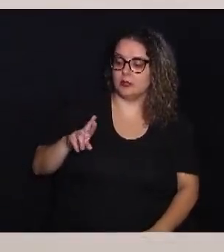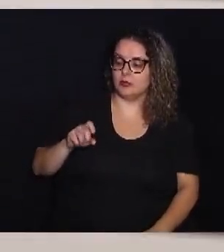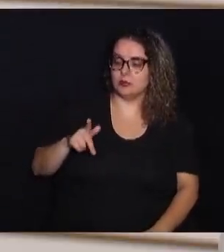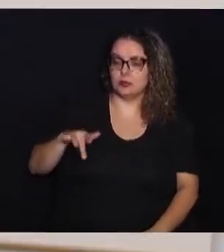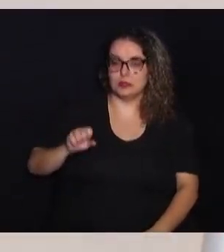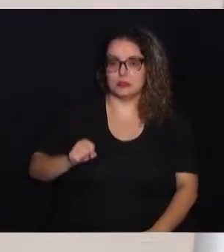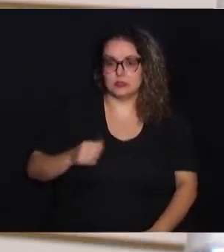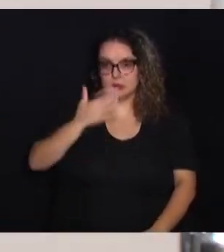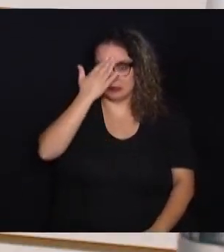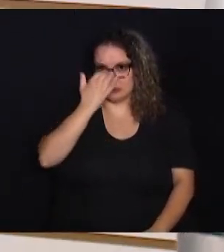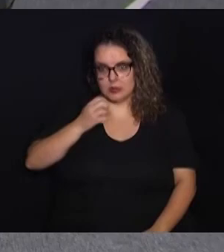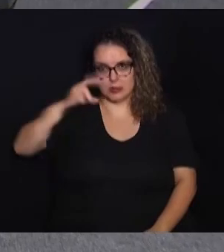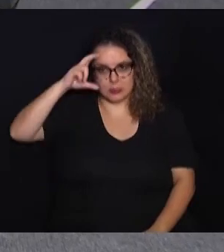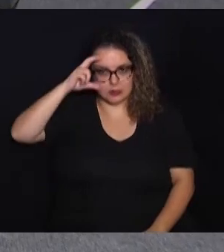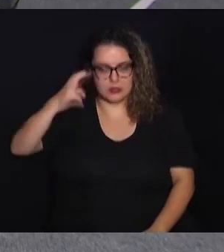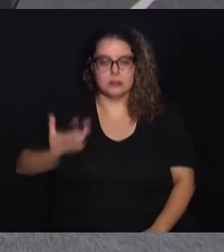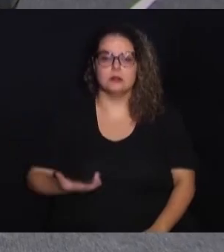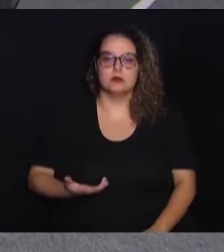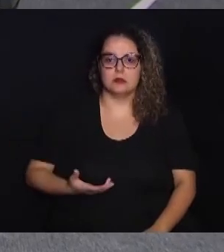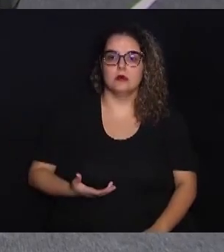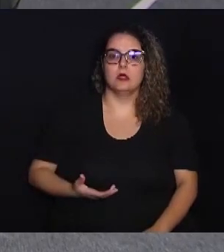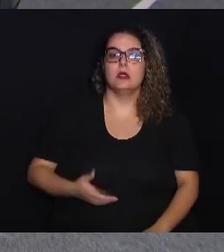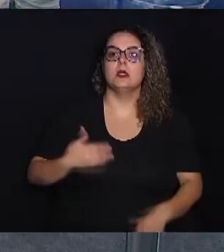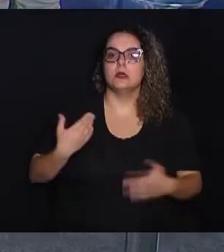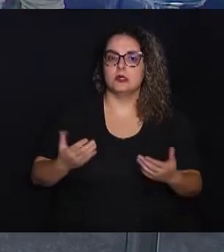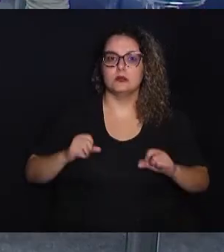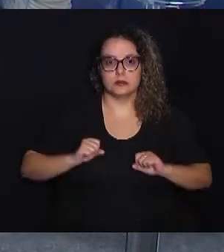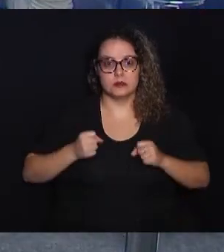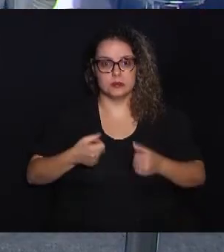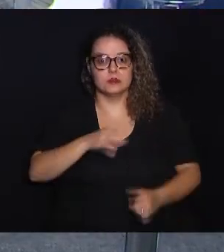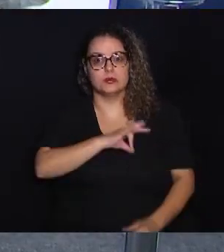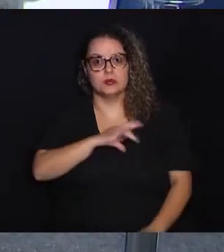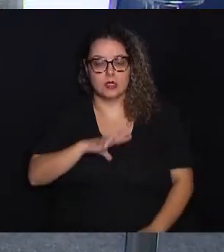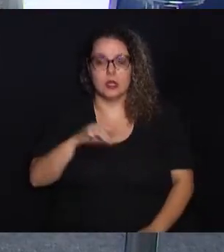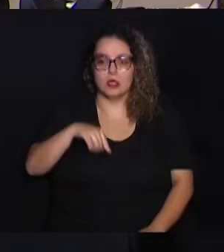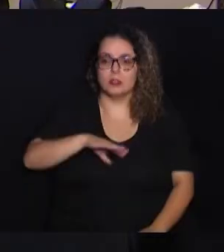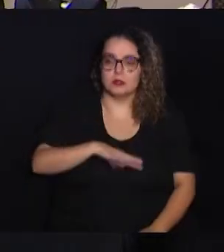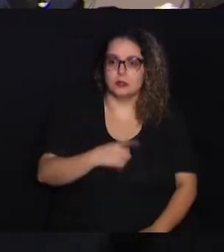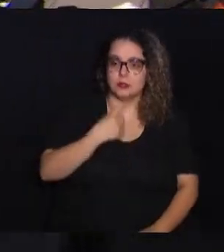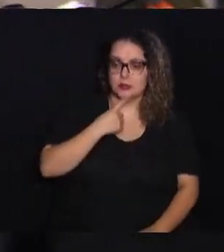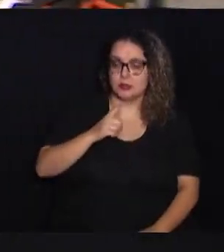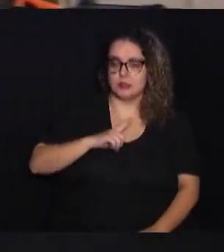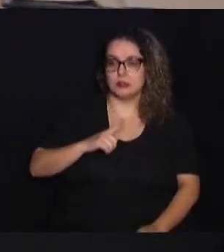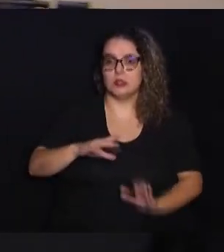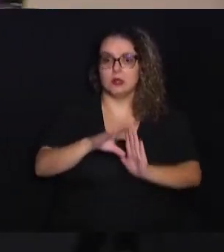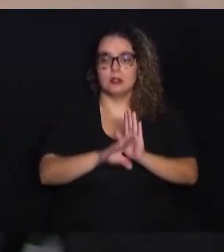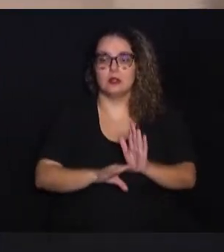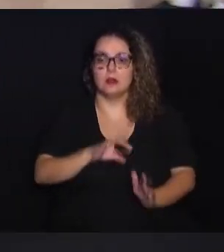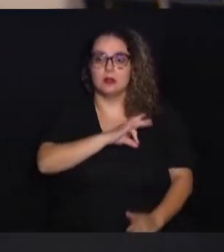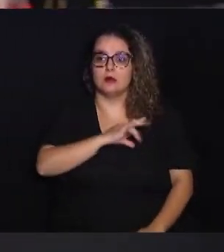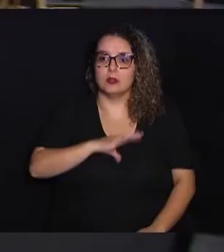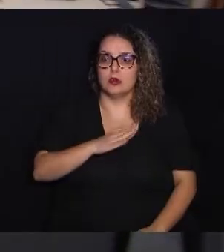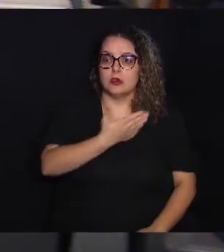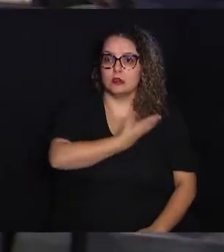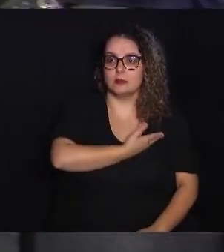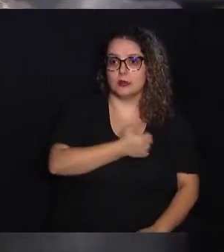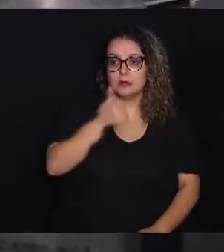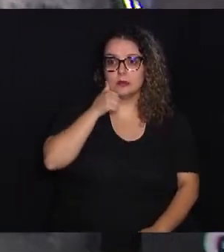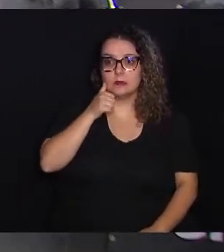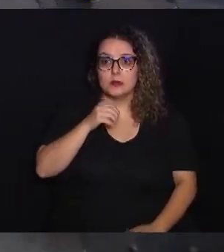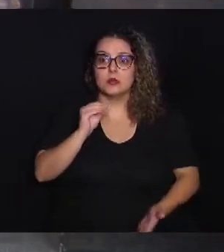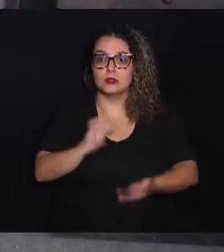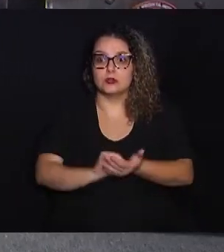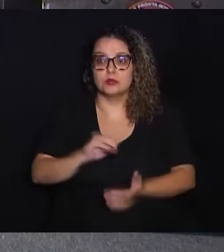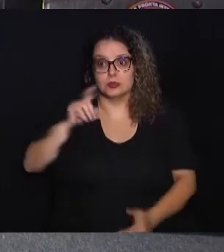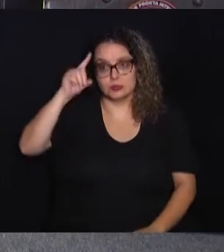da Penha. Então, esse trabalho que as guardas municipais dedicam em seus municípios. Aqui em Campinas, a gente tem o programa Guarda Amigo da Mulher. E